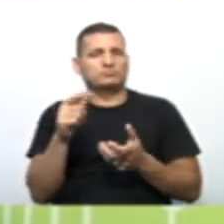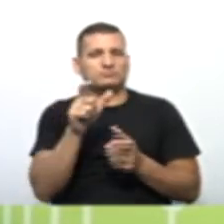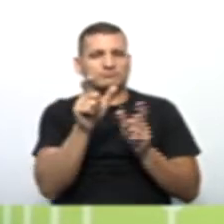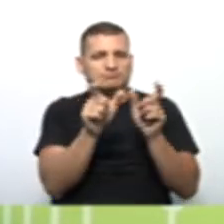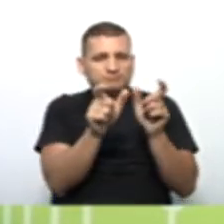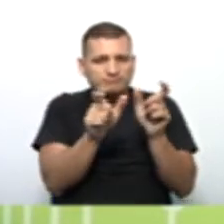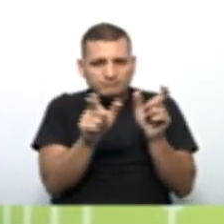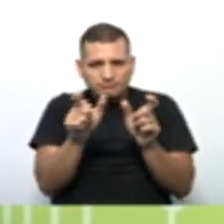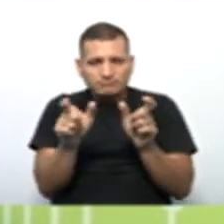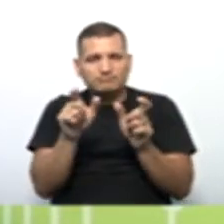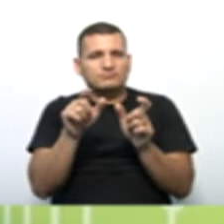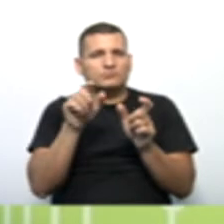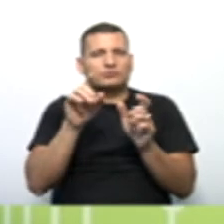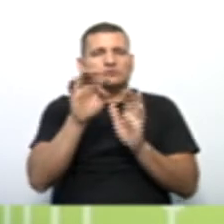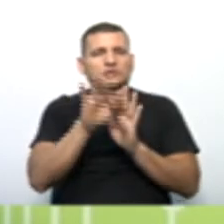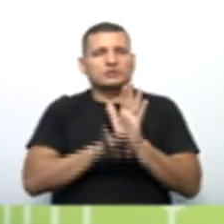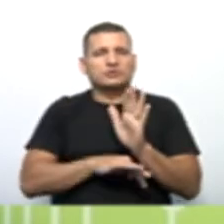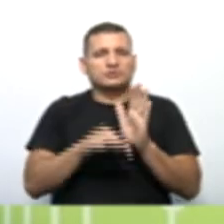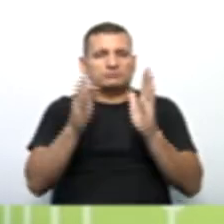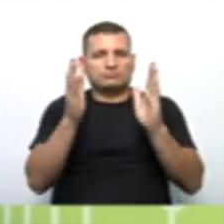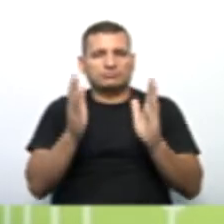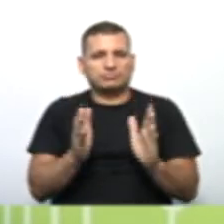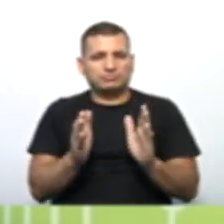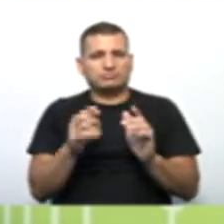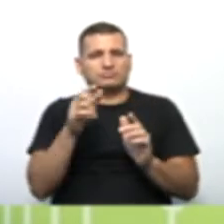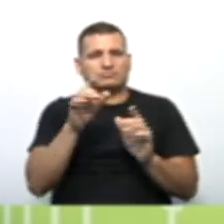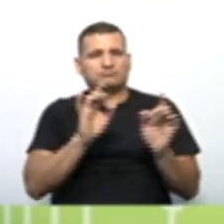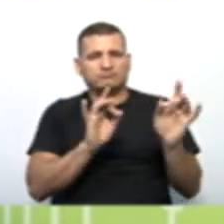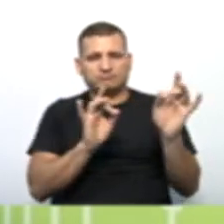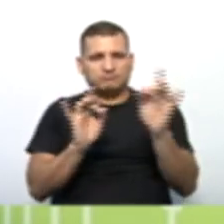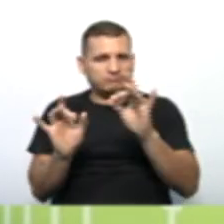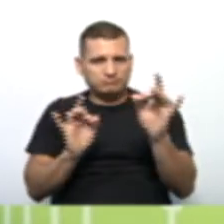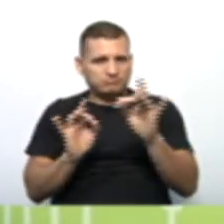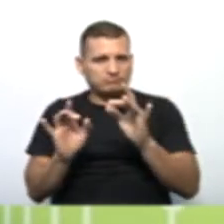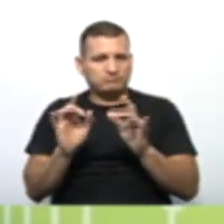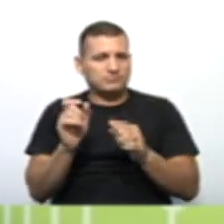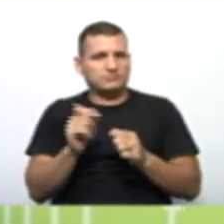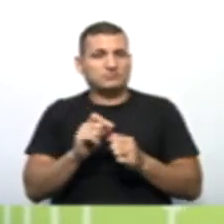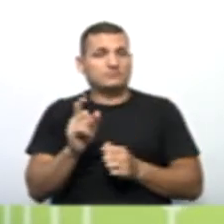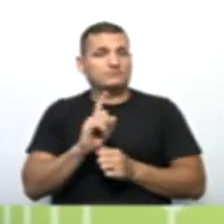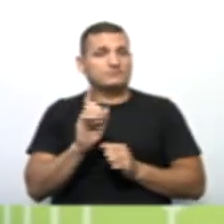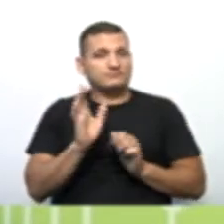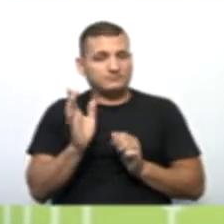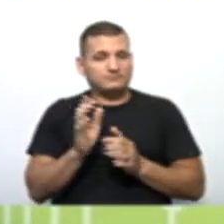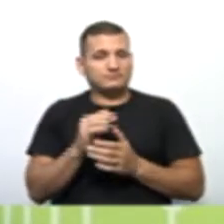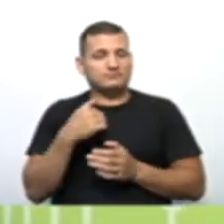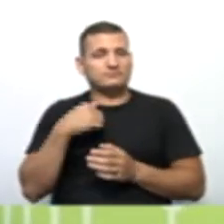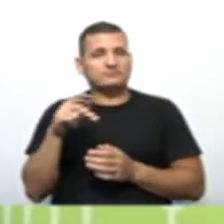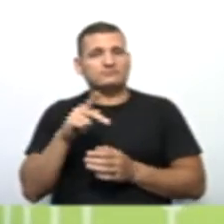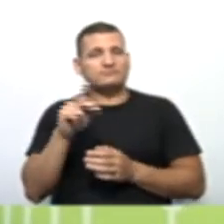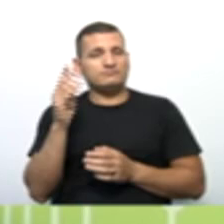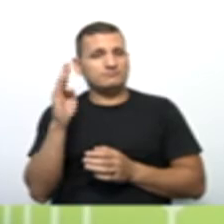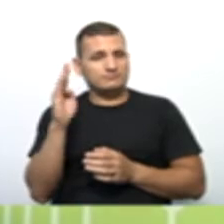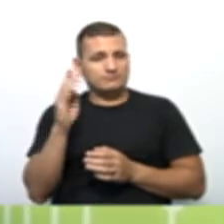e você vai lá somente para fazer com ela não faça mais isso alunos sou professor de biologia recebam os trabalhos professora hindu que